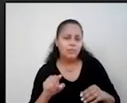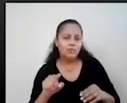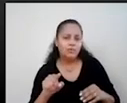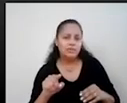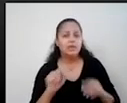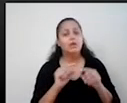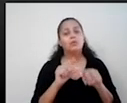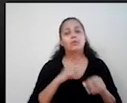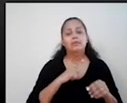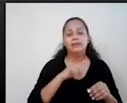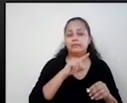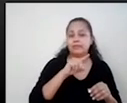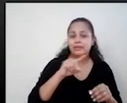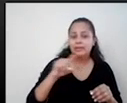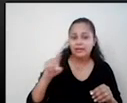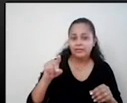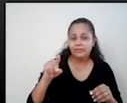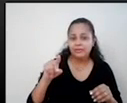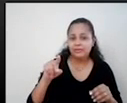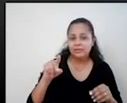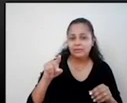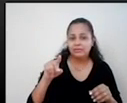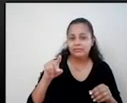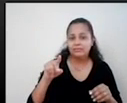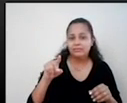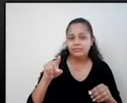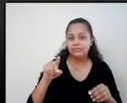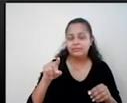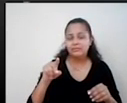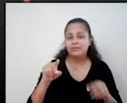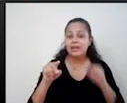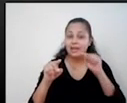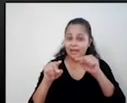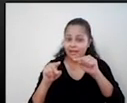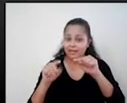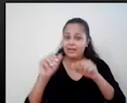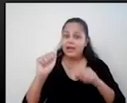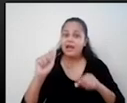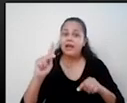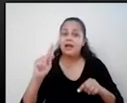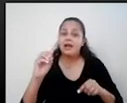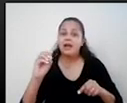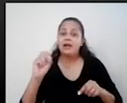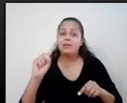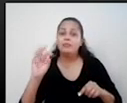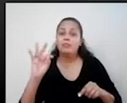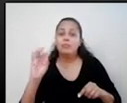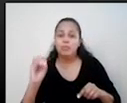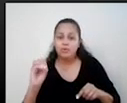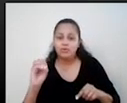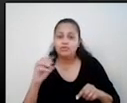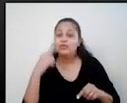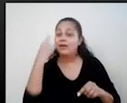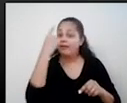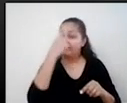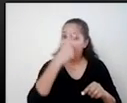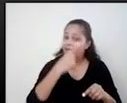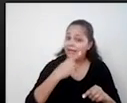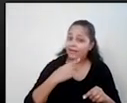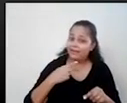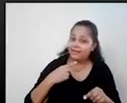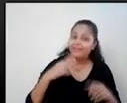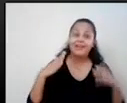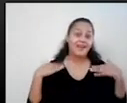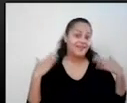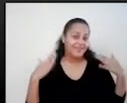entre esses travessões, é justamente o meu aposto. Então, carinhas e símbolos